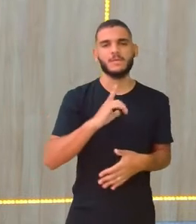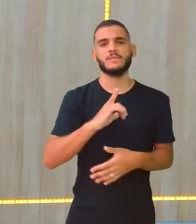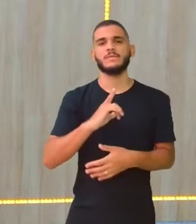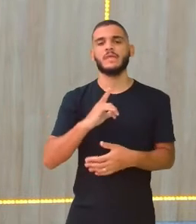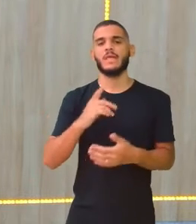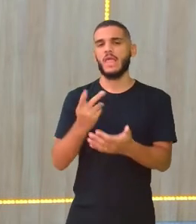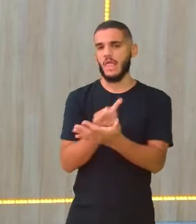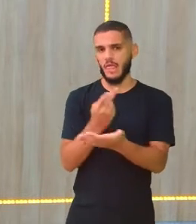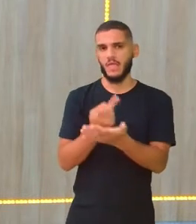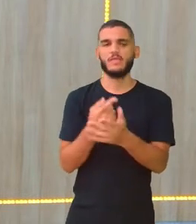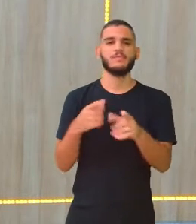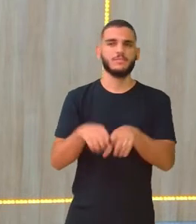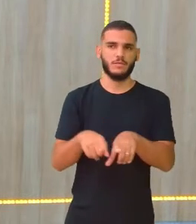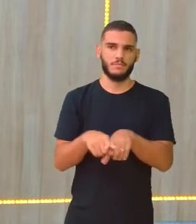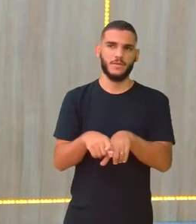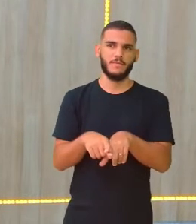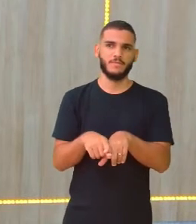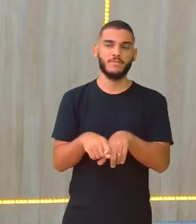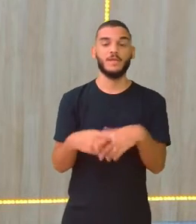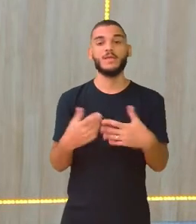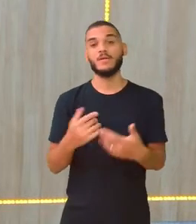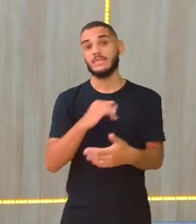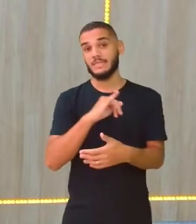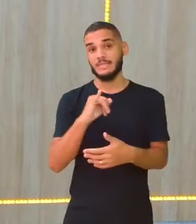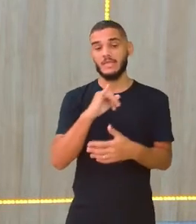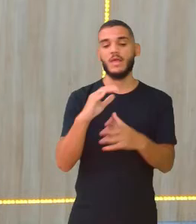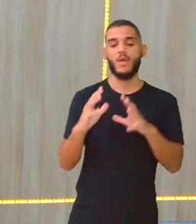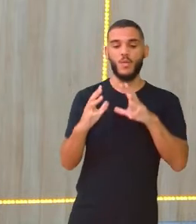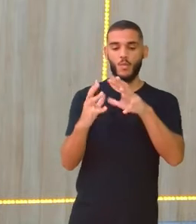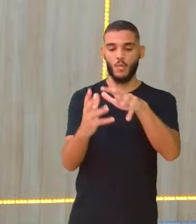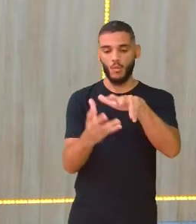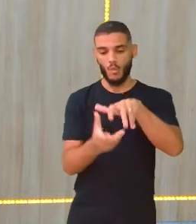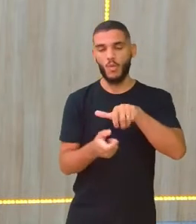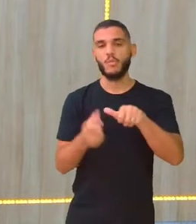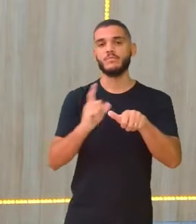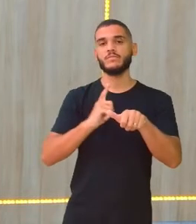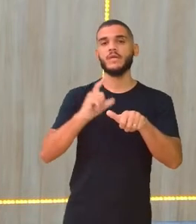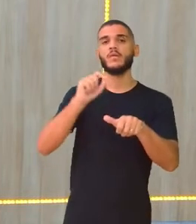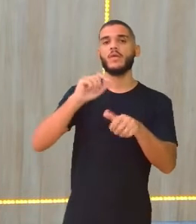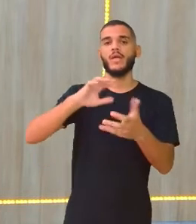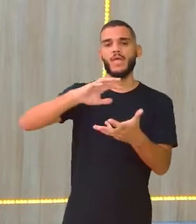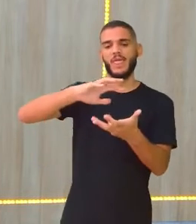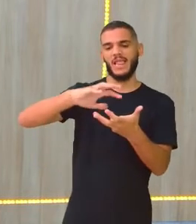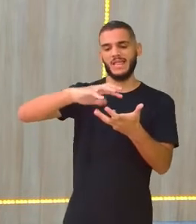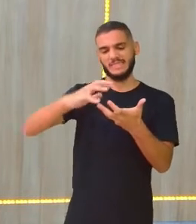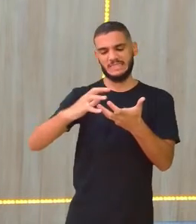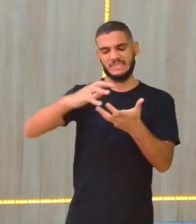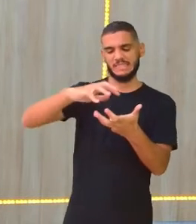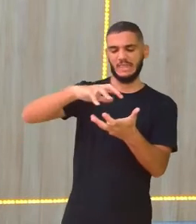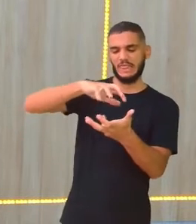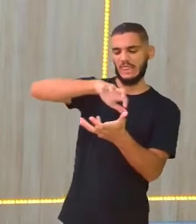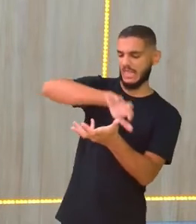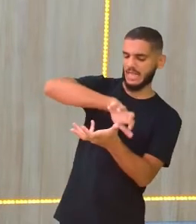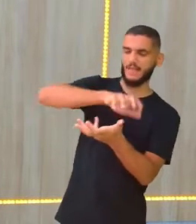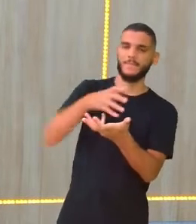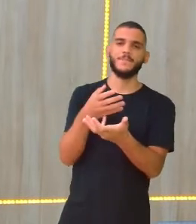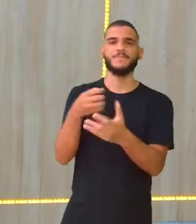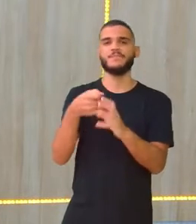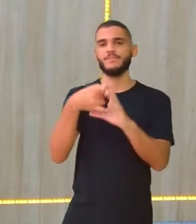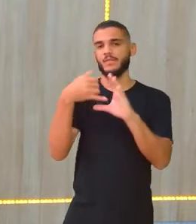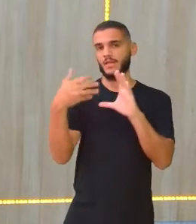distorção. Mas se o globo terrestre tem essas distorções na sua característica